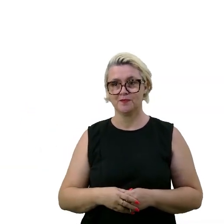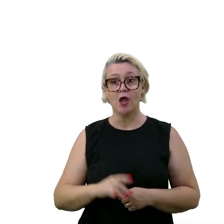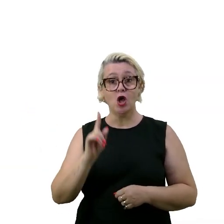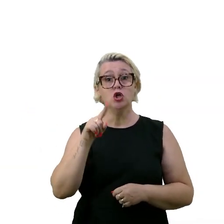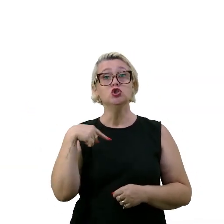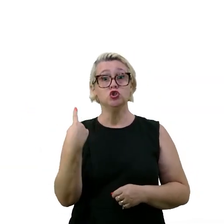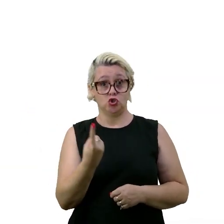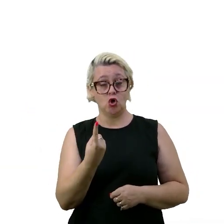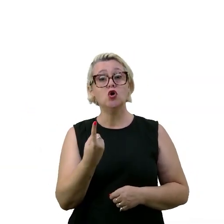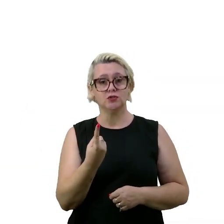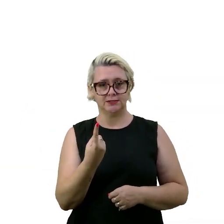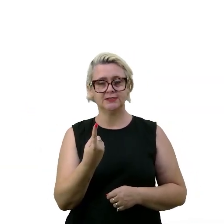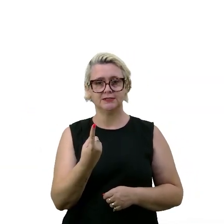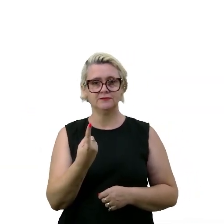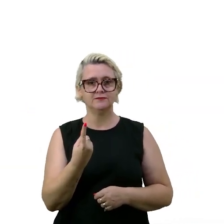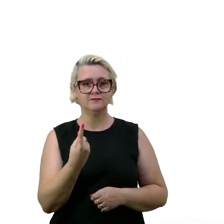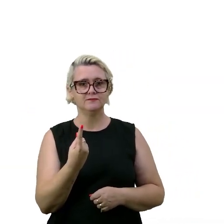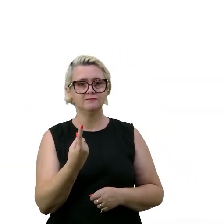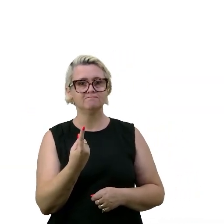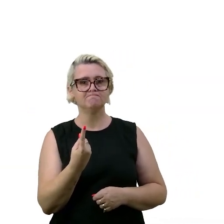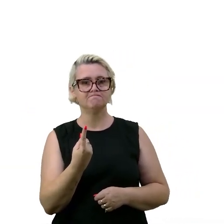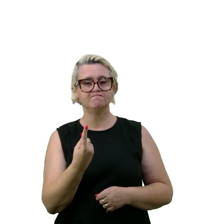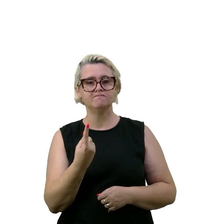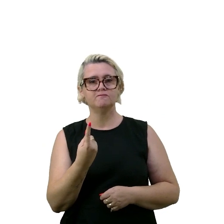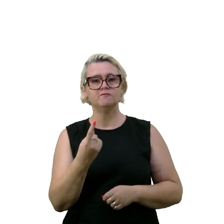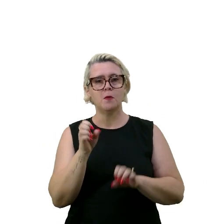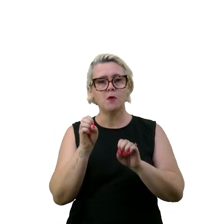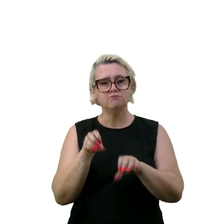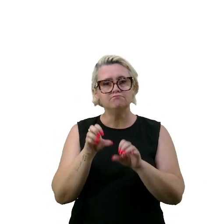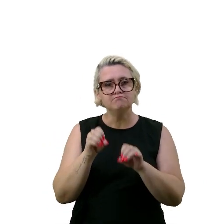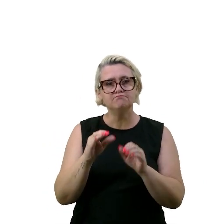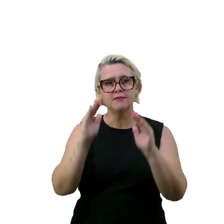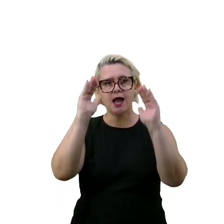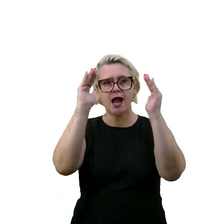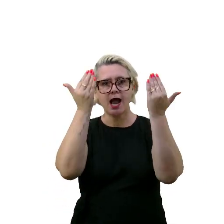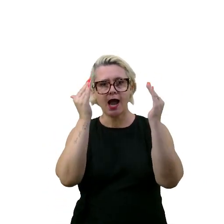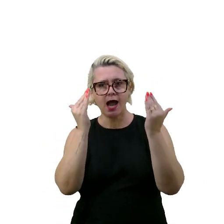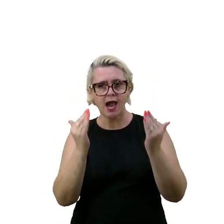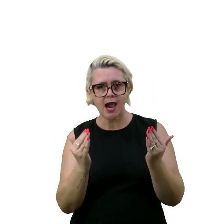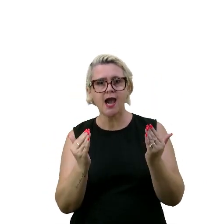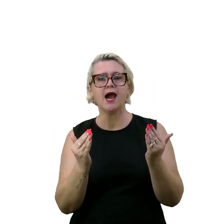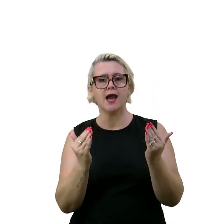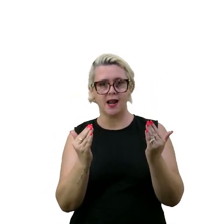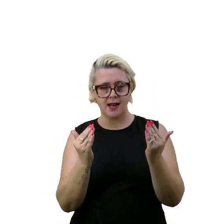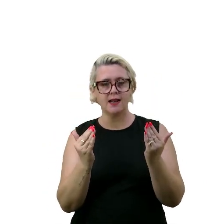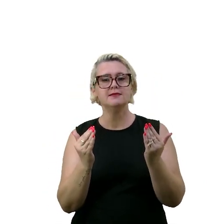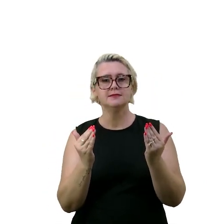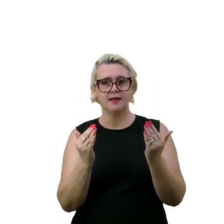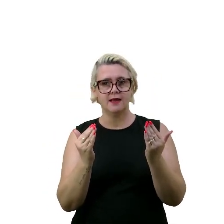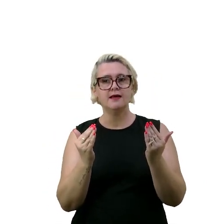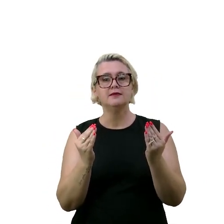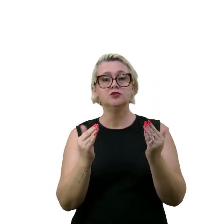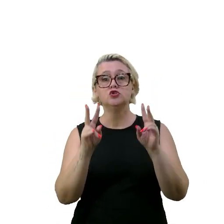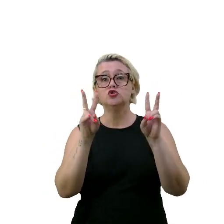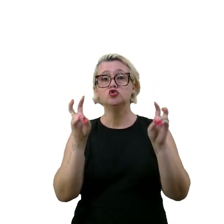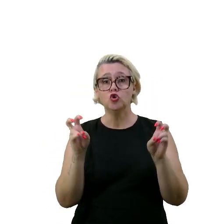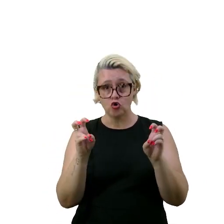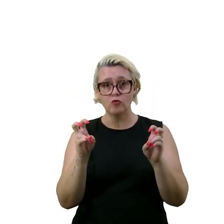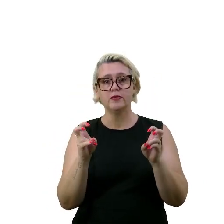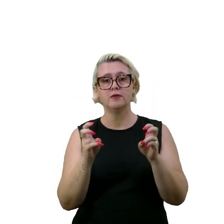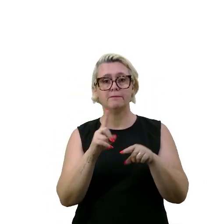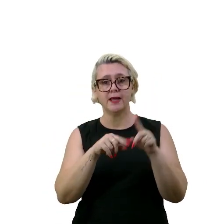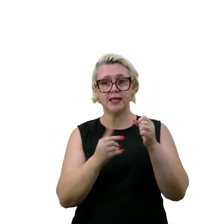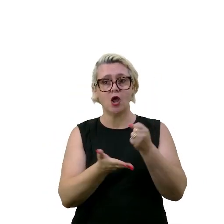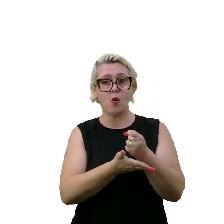Nós vamos trabalhar, observar, analisar a construção linguística do material